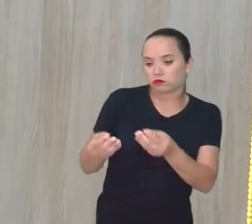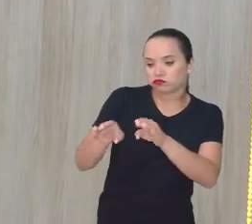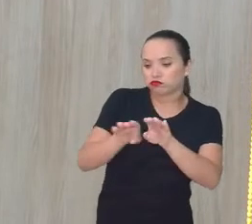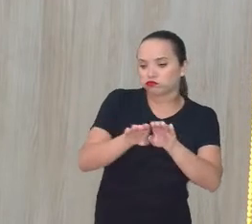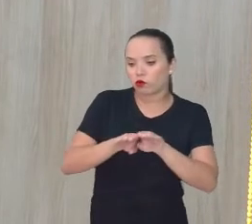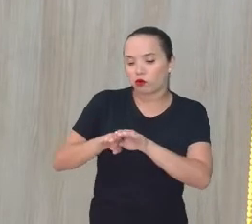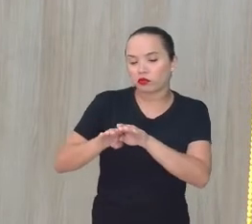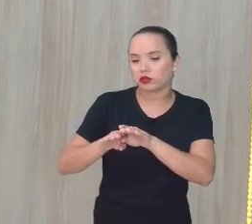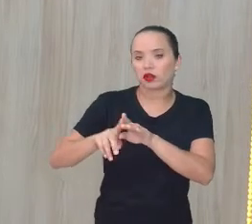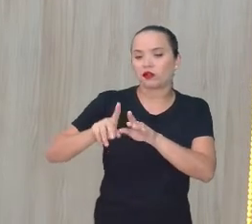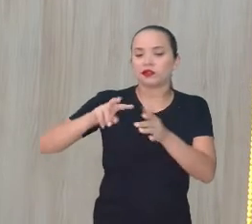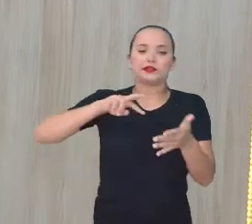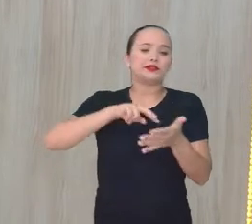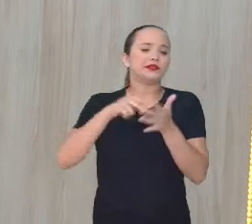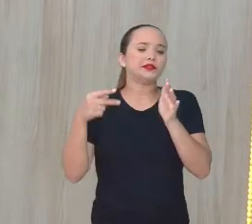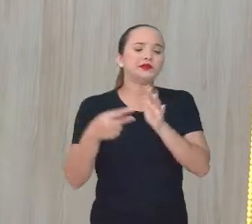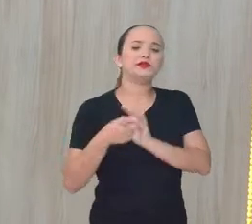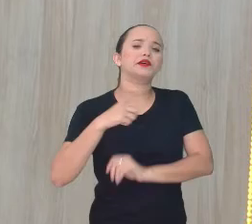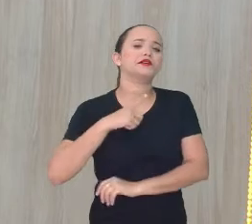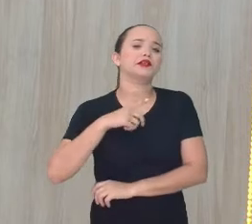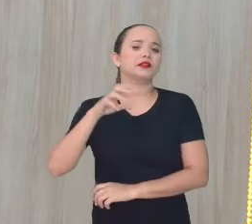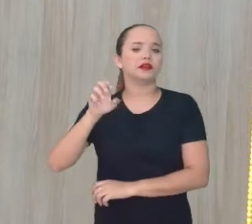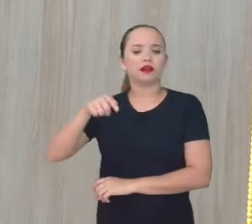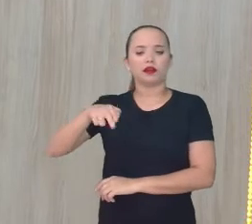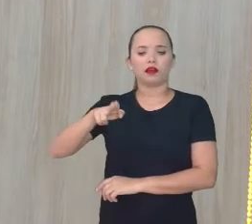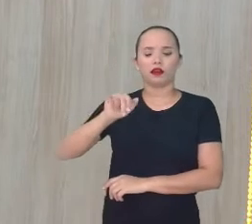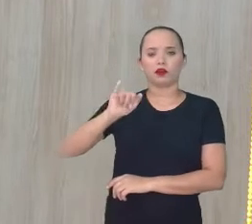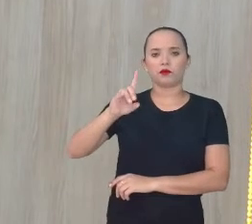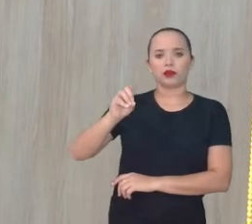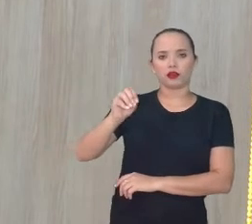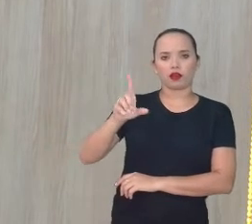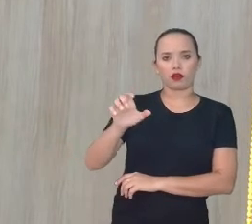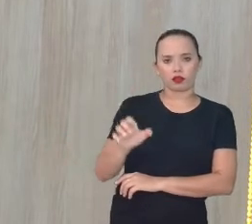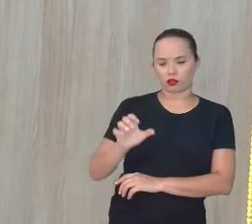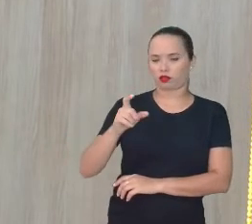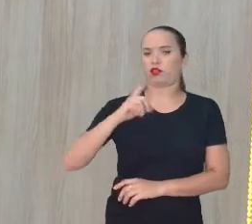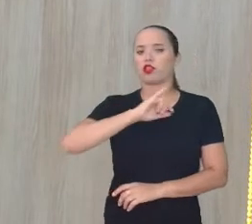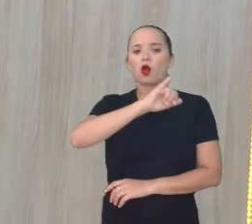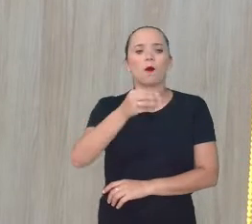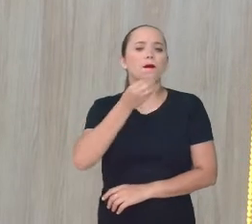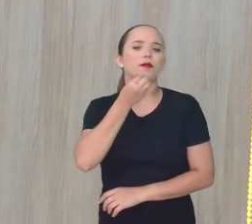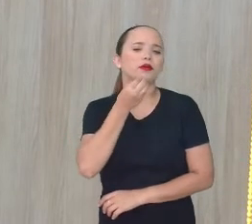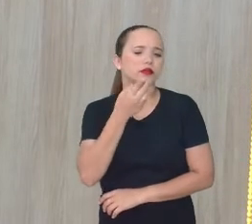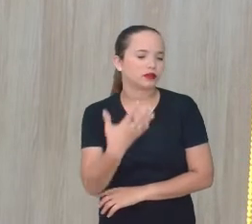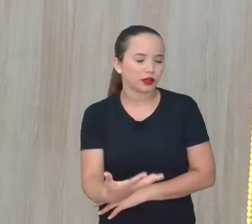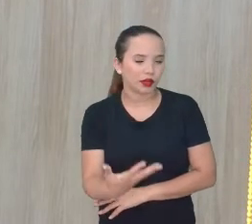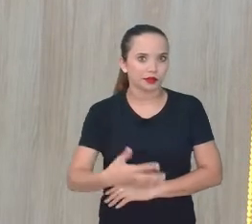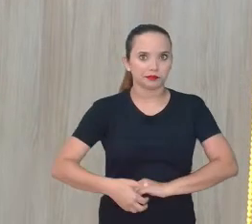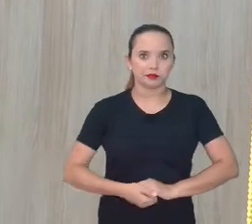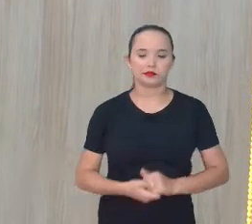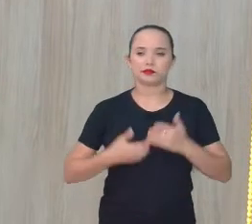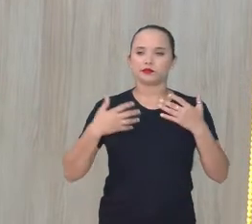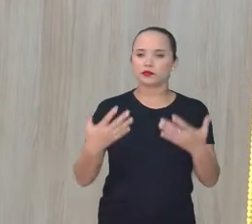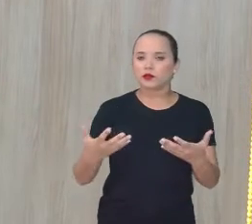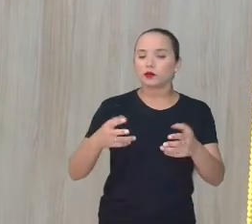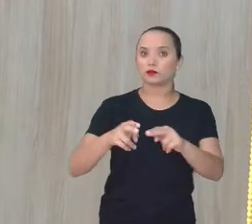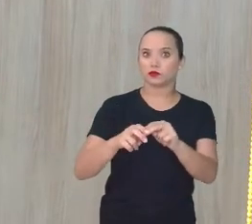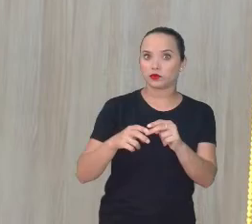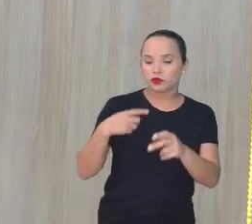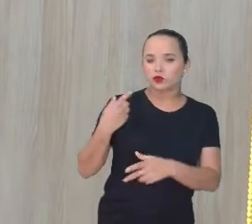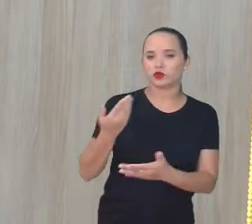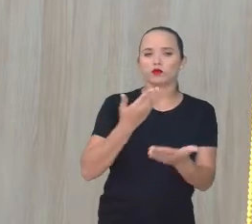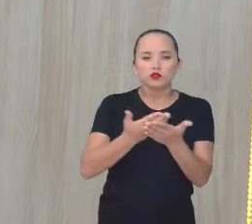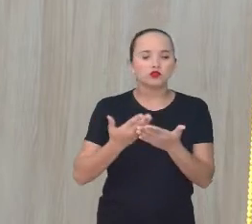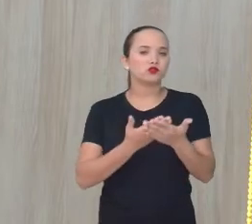ele vai garantir a equidade de oportunidades. E a gente vai estudar aqui formas de governo no